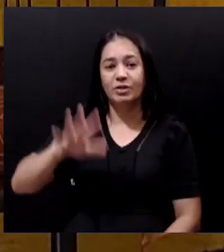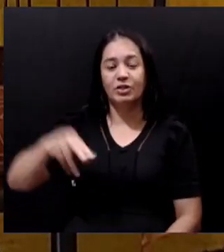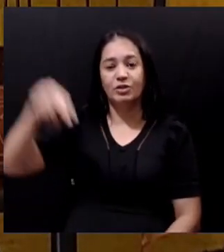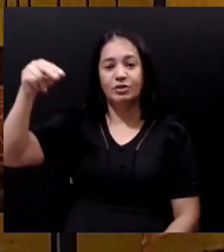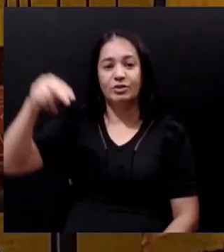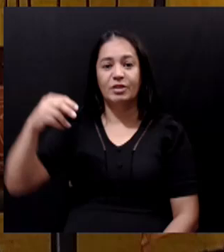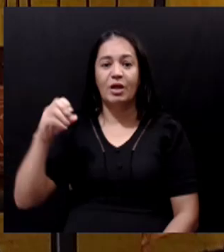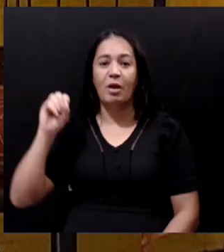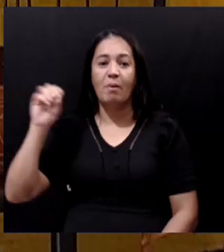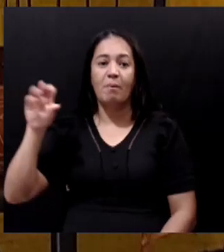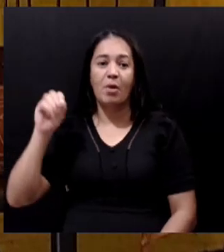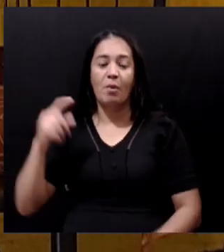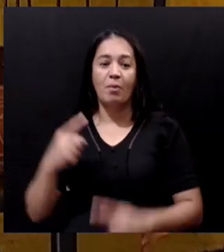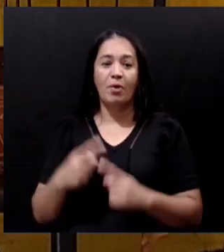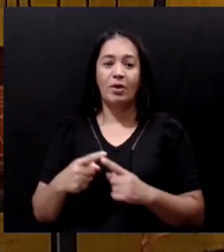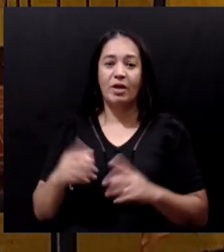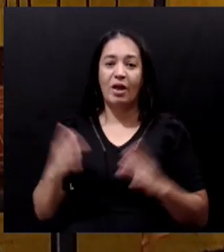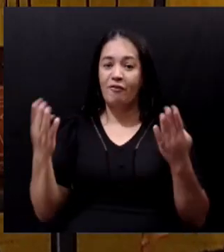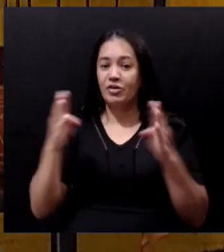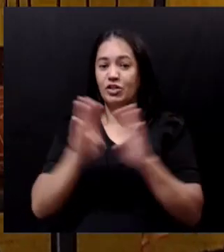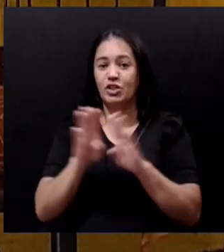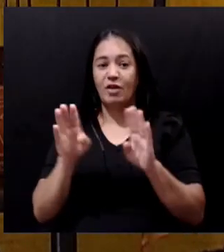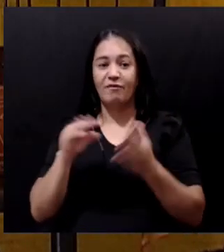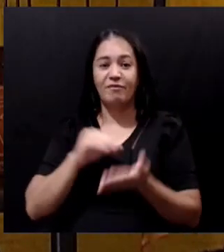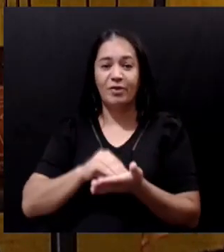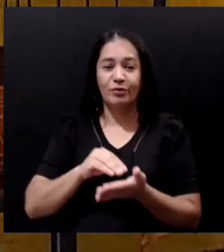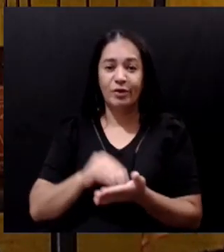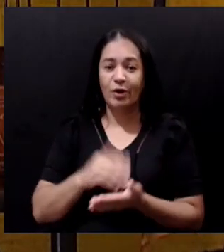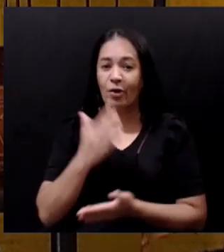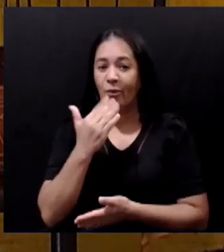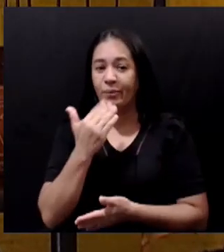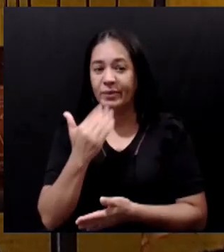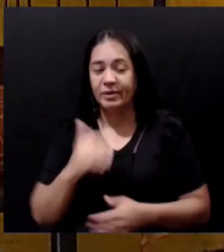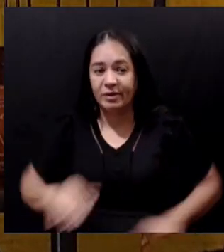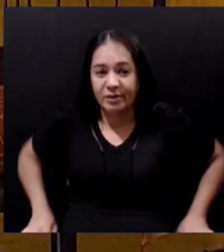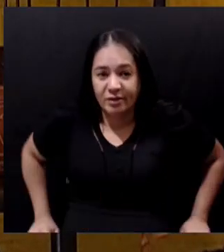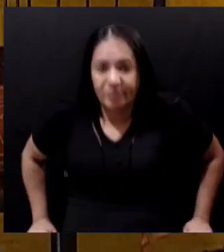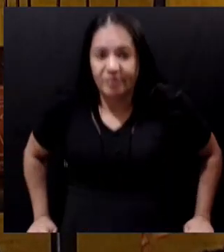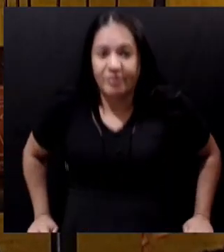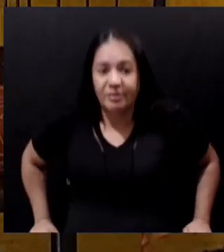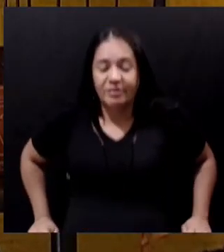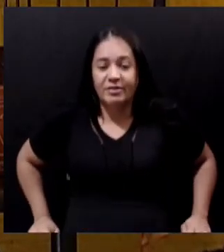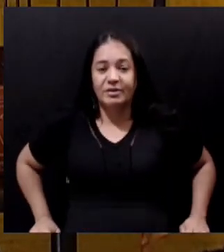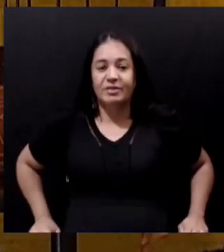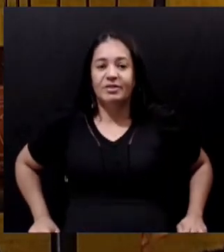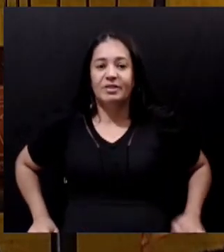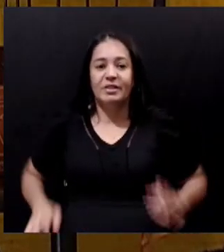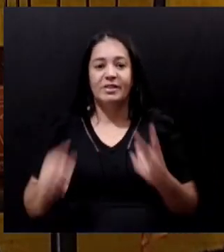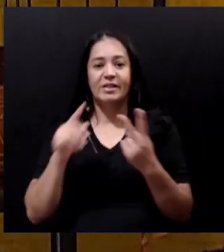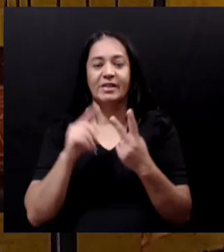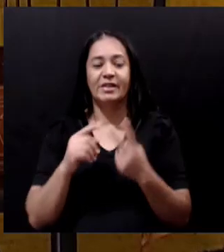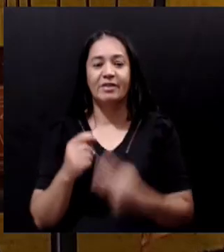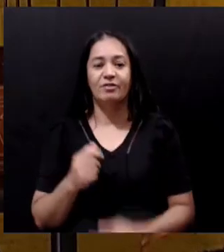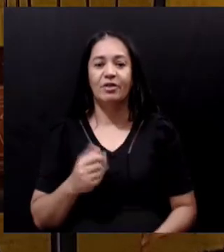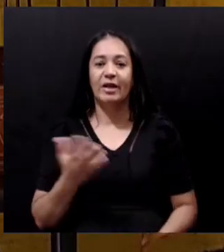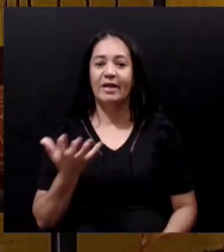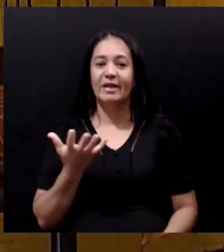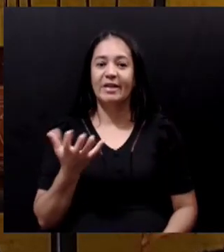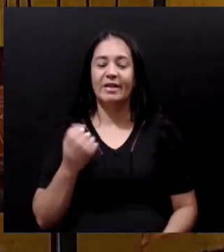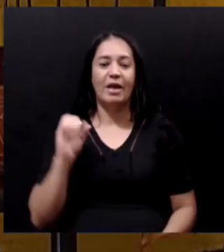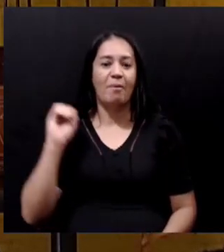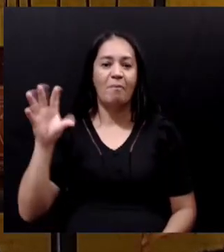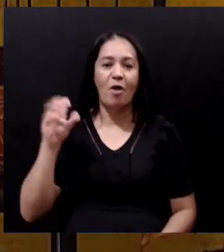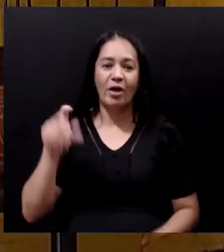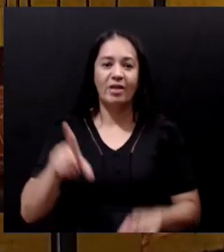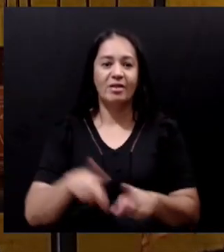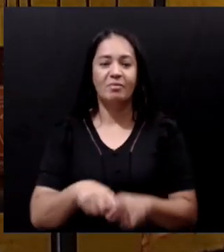falava que ia fechar, que ia faltar comida. E bateu uns 5 minutos no Jefferson, que também queria ir embora. Vamos arrumar as malas e vamos embora.